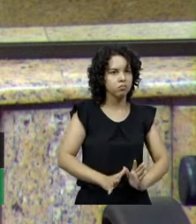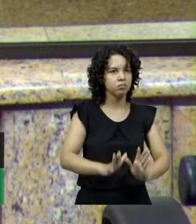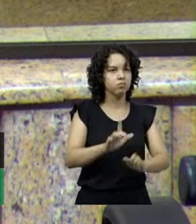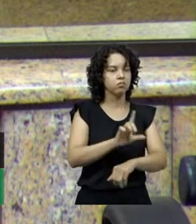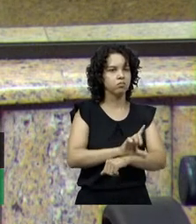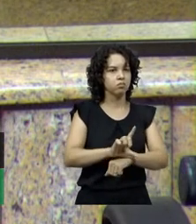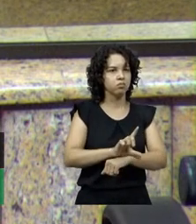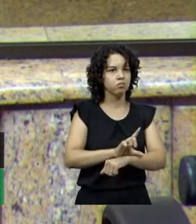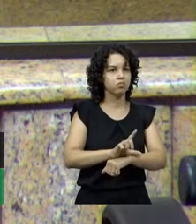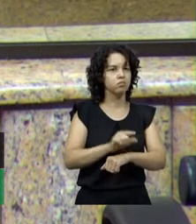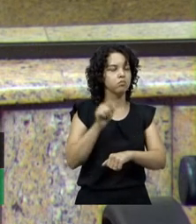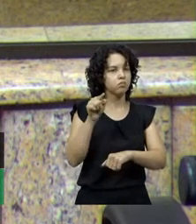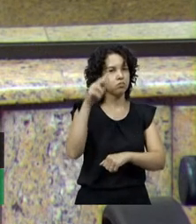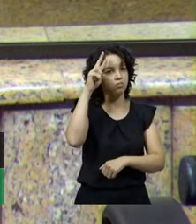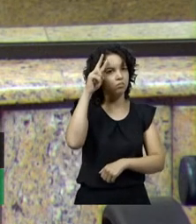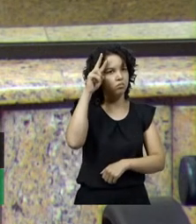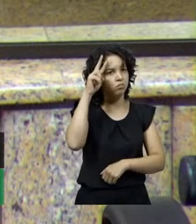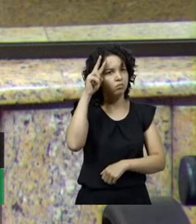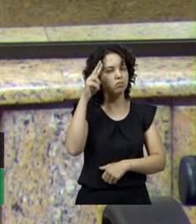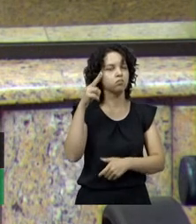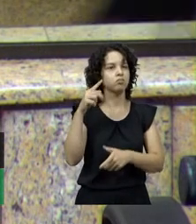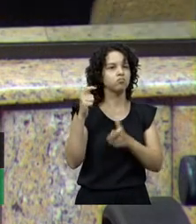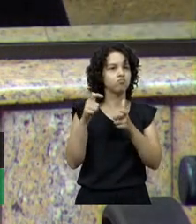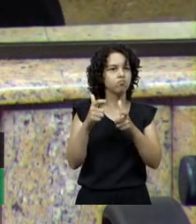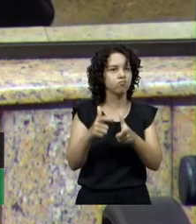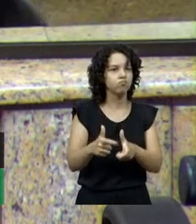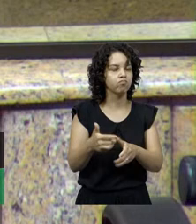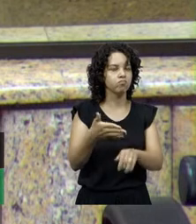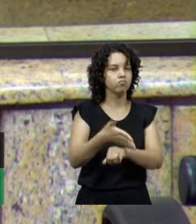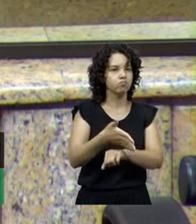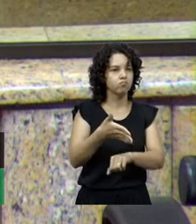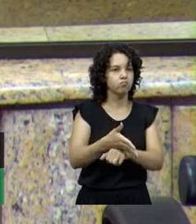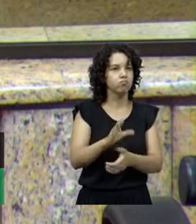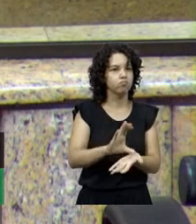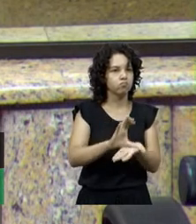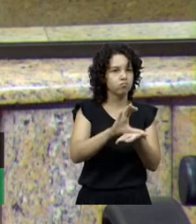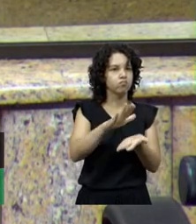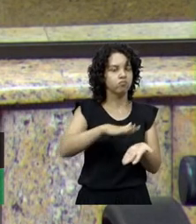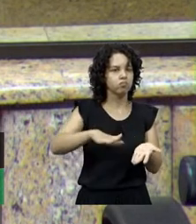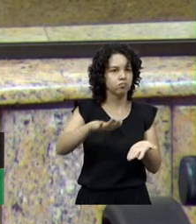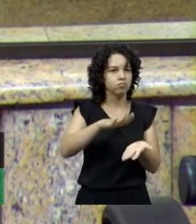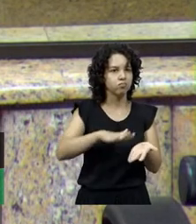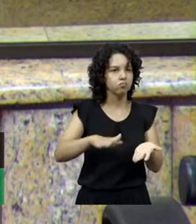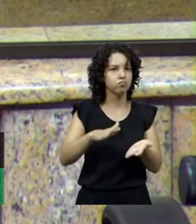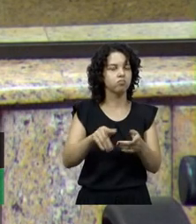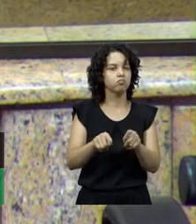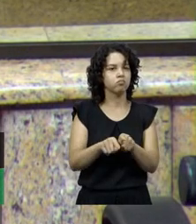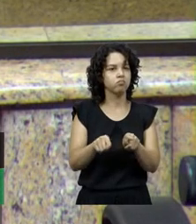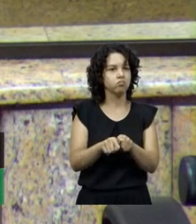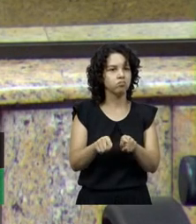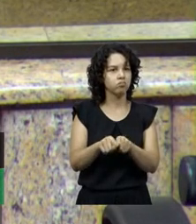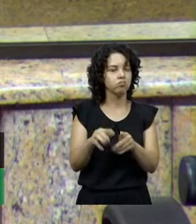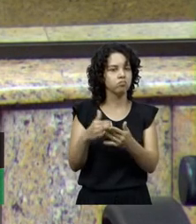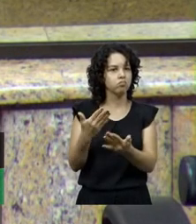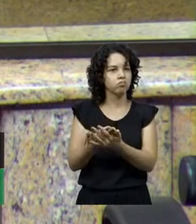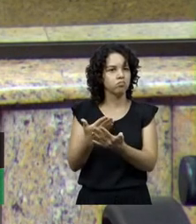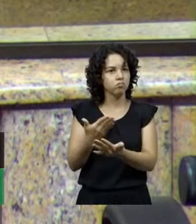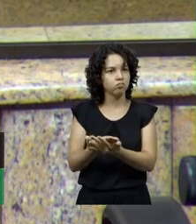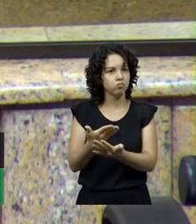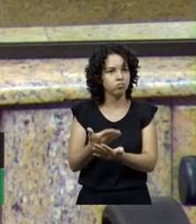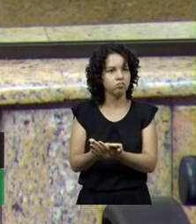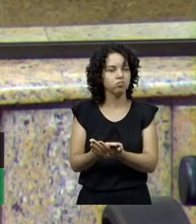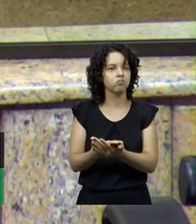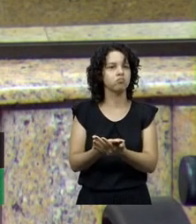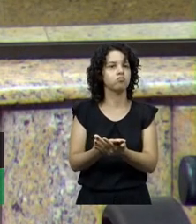ter participado de conselho regional, da Academia Catarinense de Medicina, Associação Catarinense de